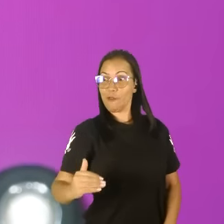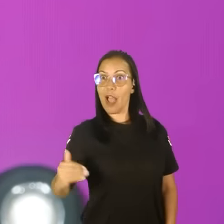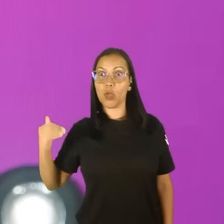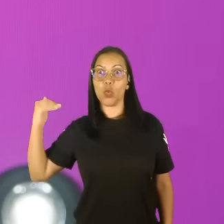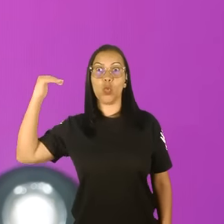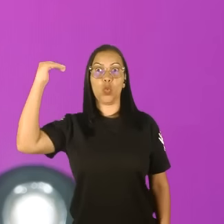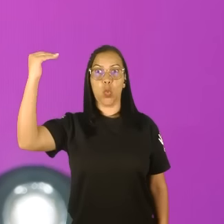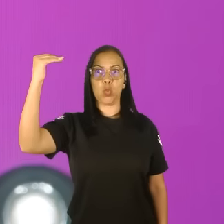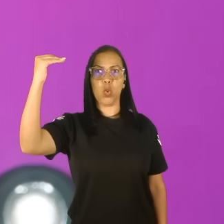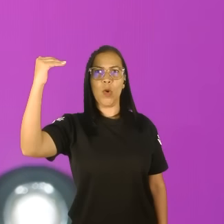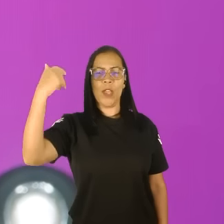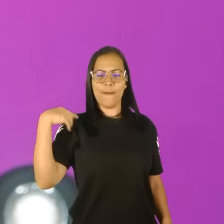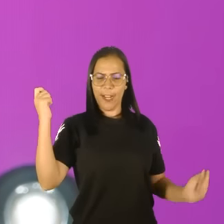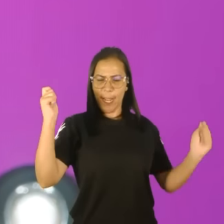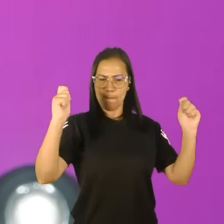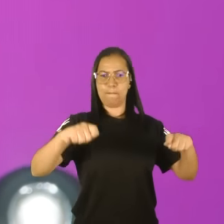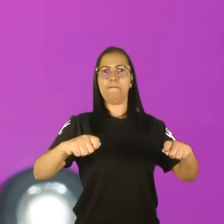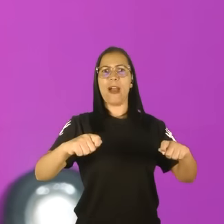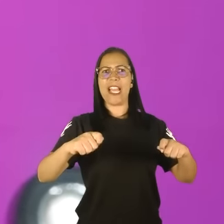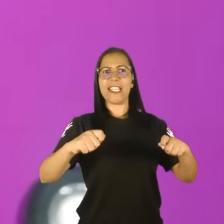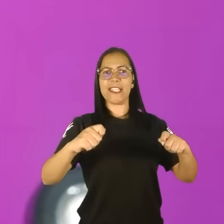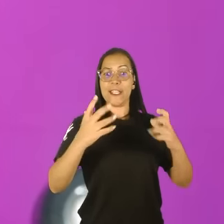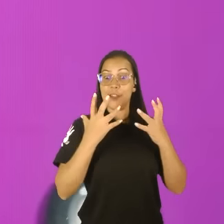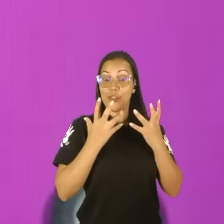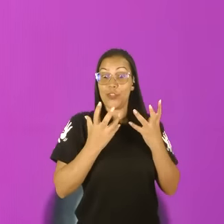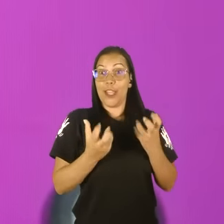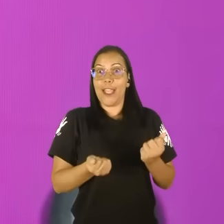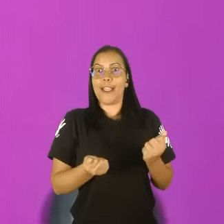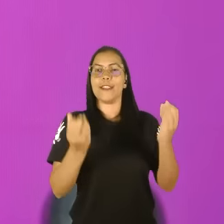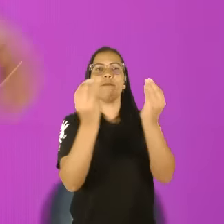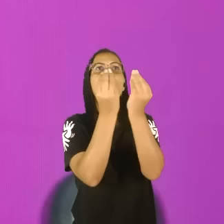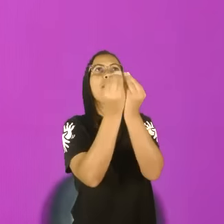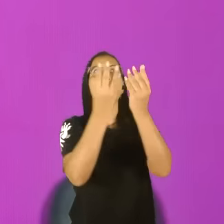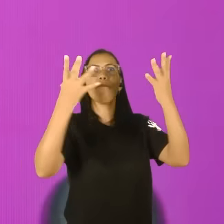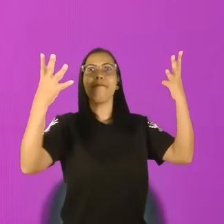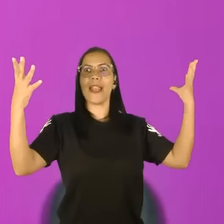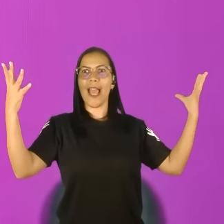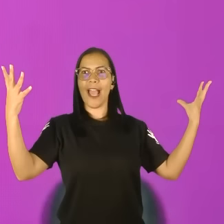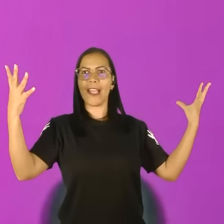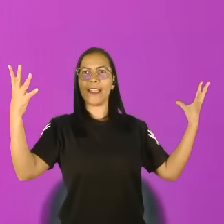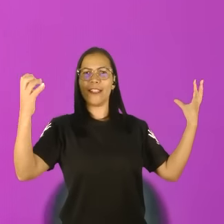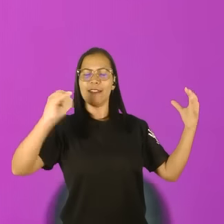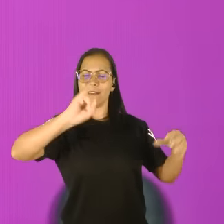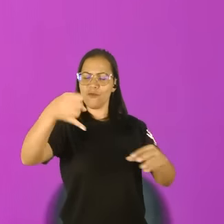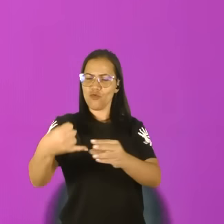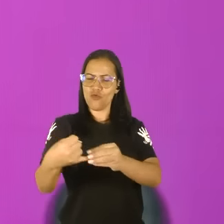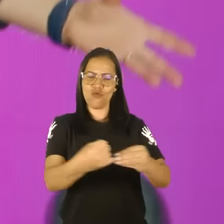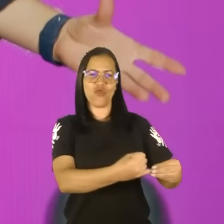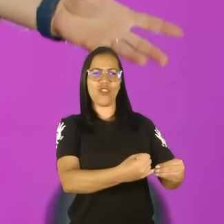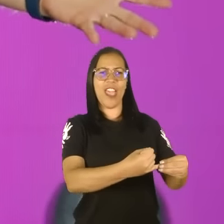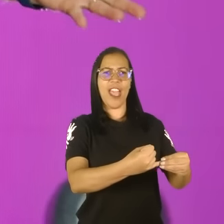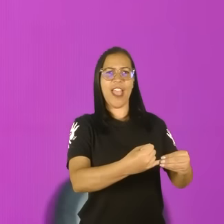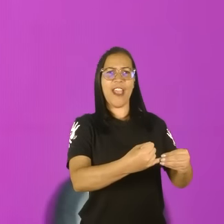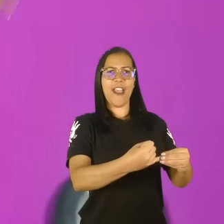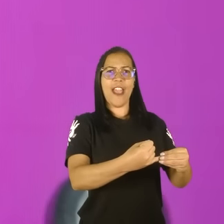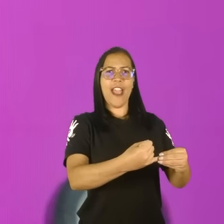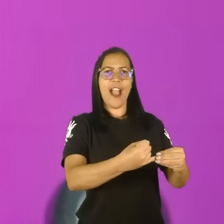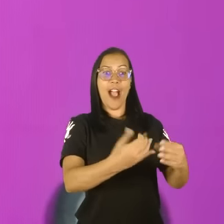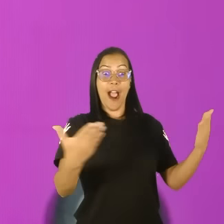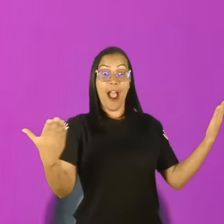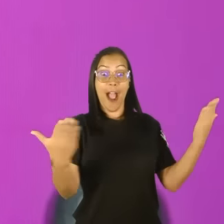fome e o único lugar do planeta que tem comida é o Egito. Todos vão ao Egito pedir a bênção para José,